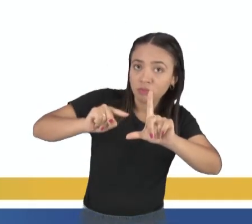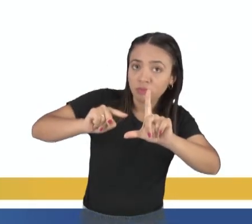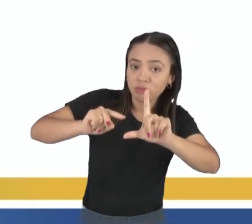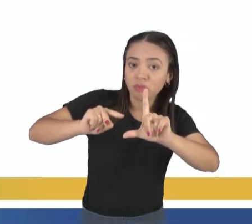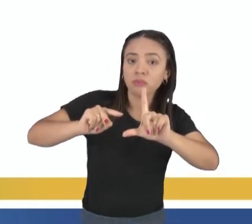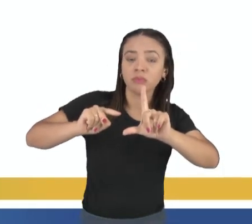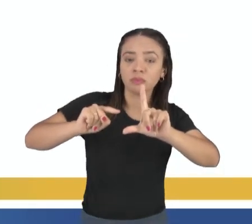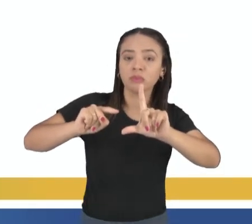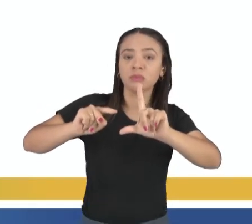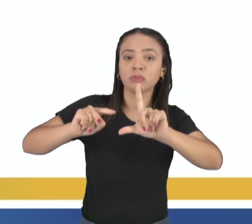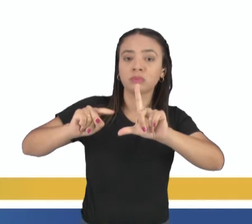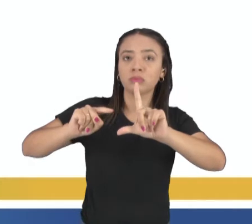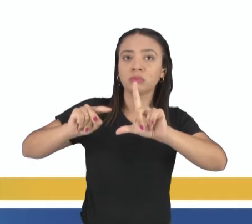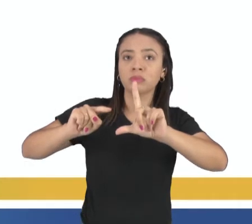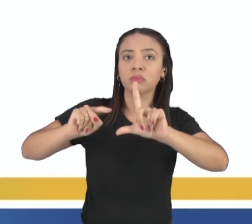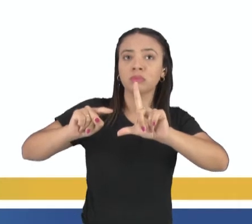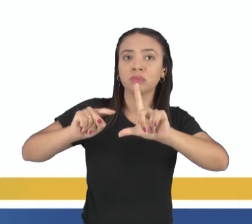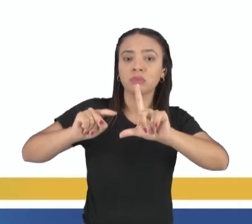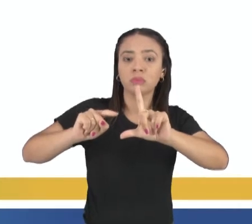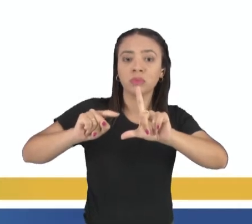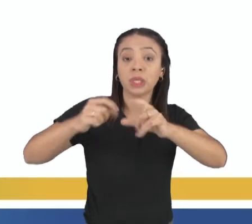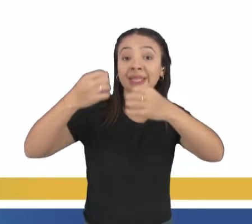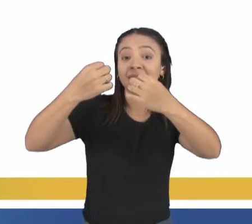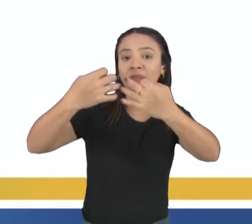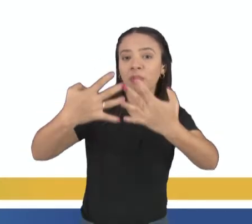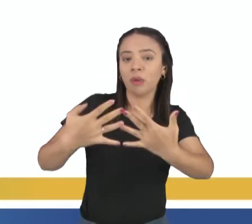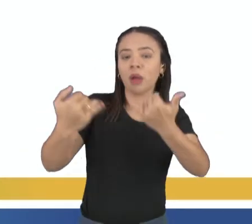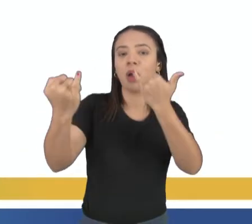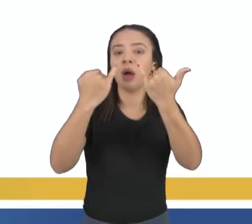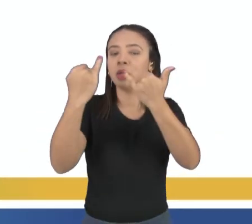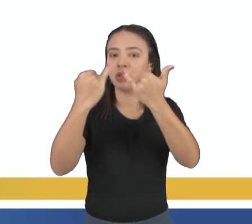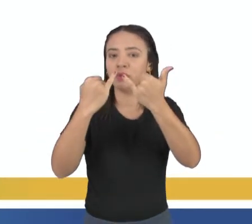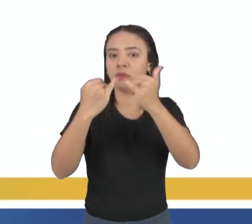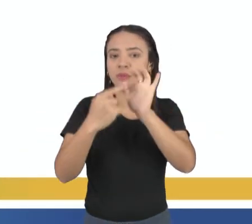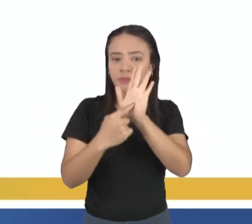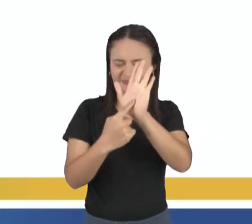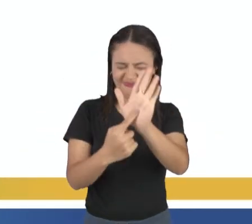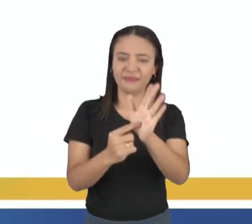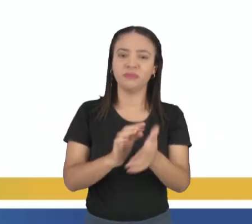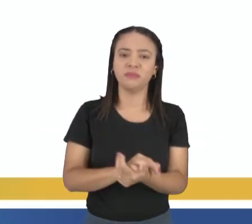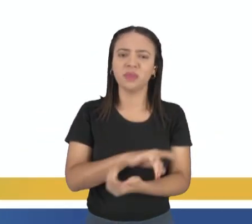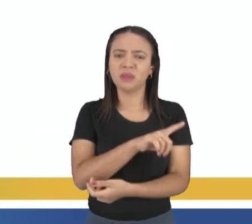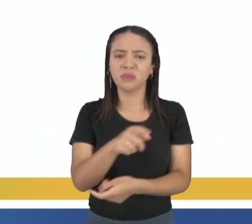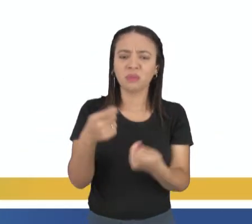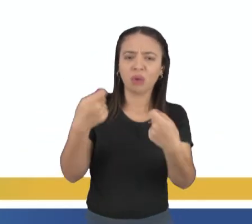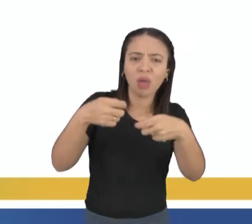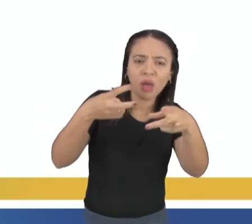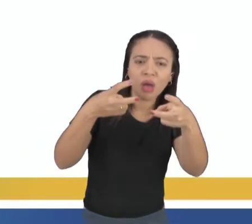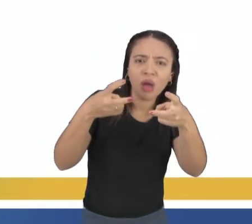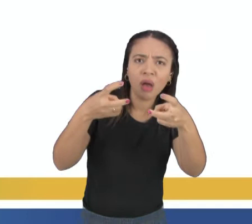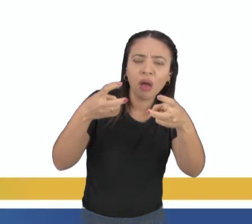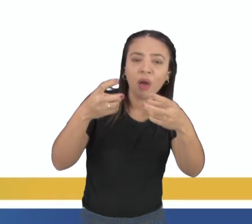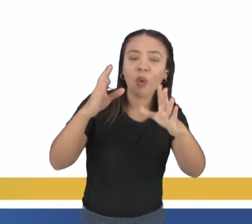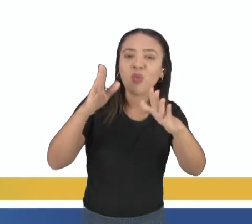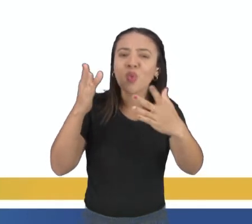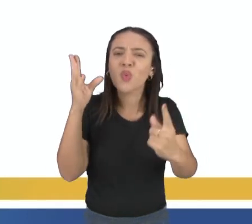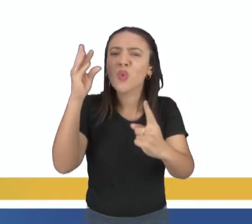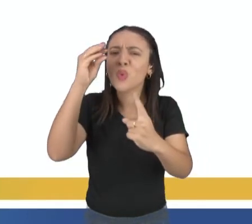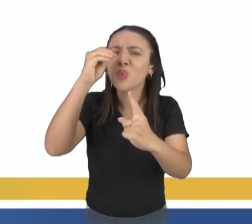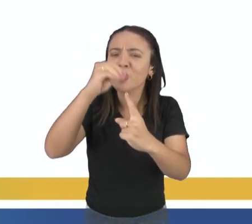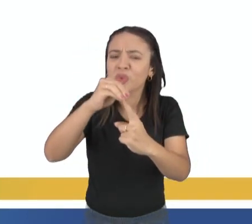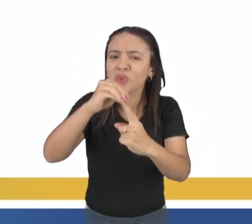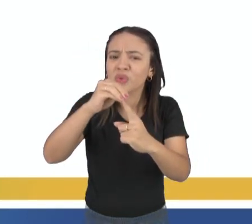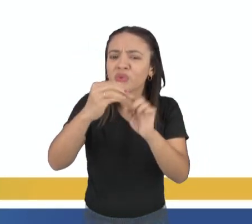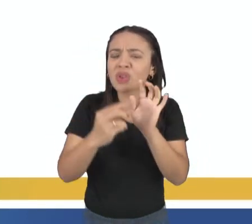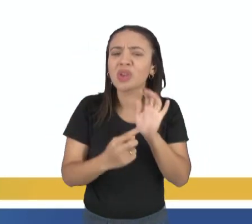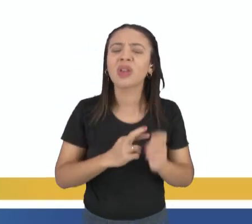barra que deixe esses dados bem apresentados. Gente, vocês estão percebendo qual é a finalidade da gente